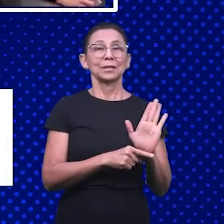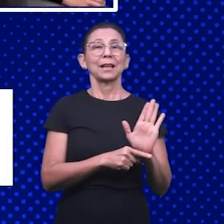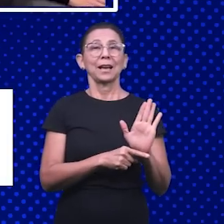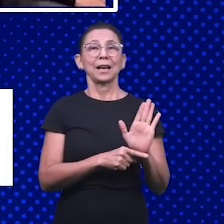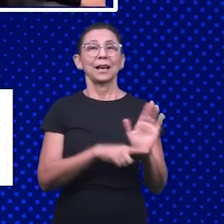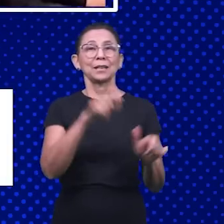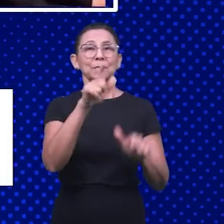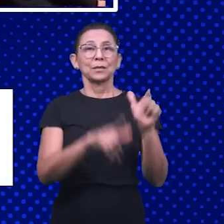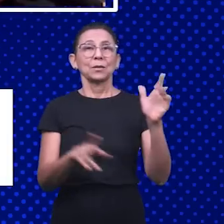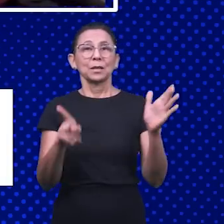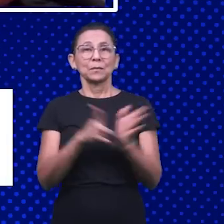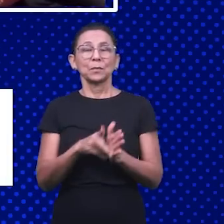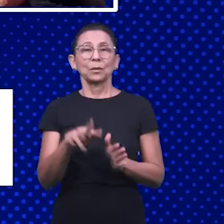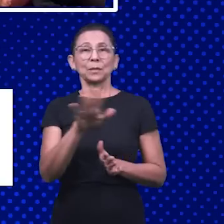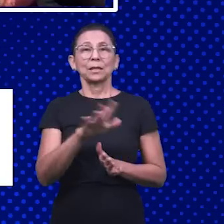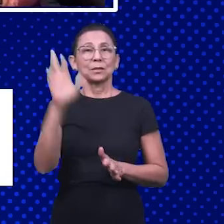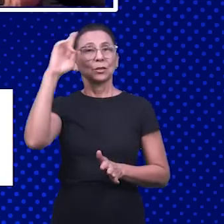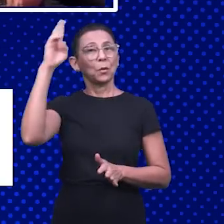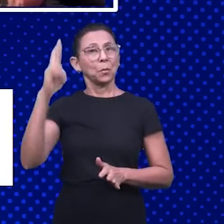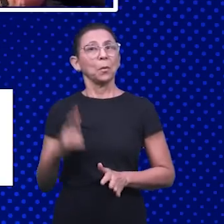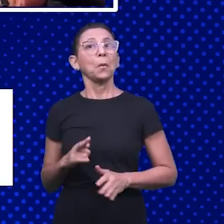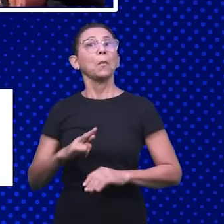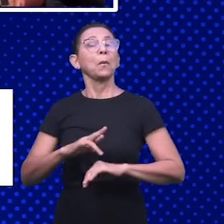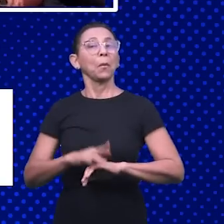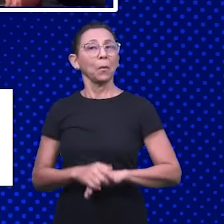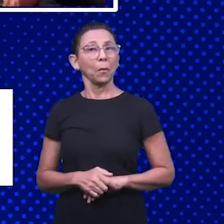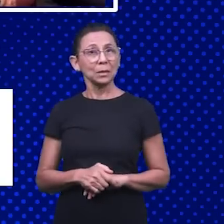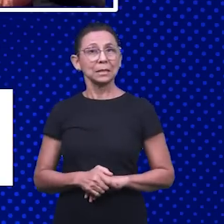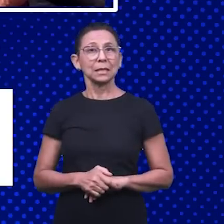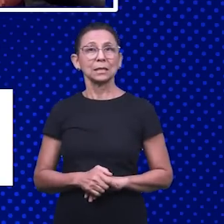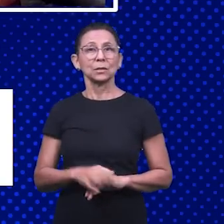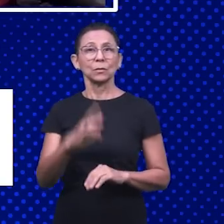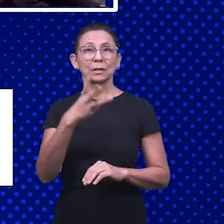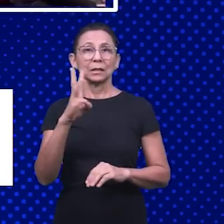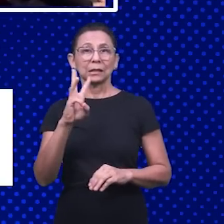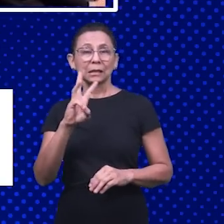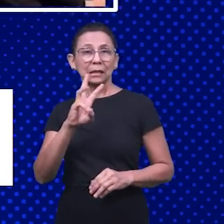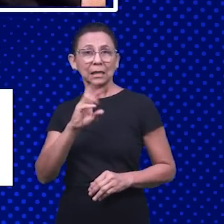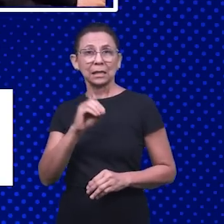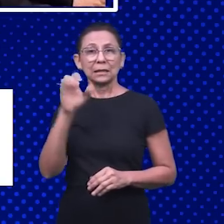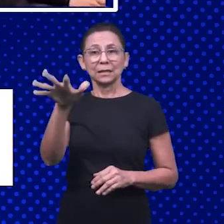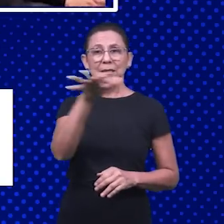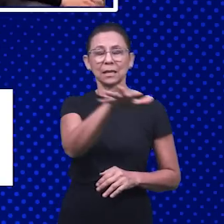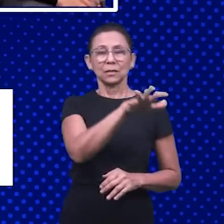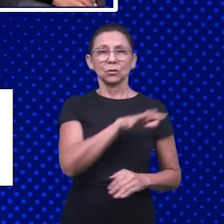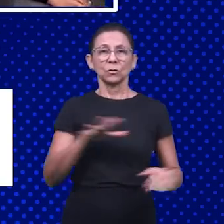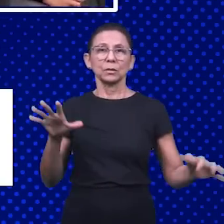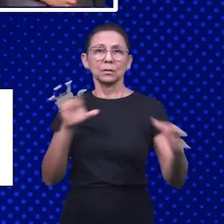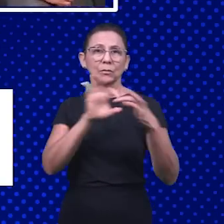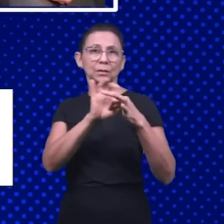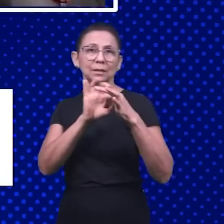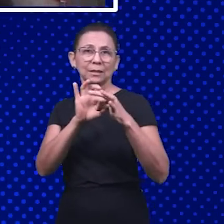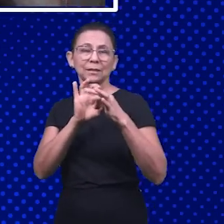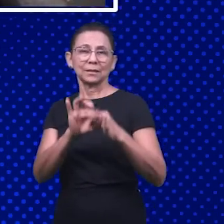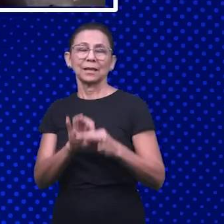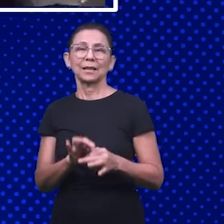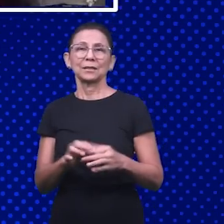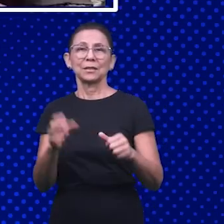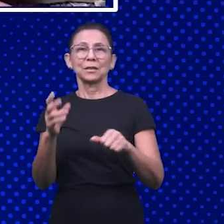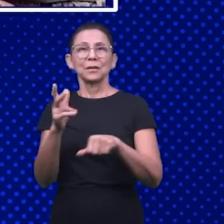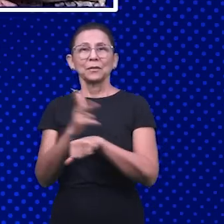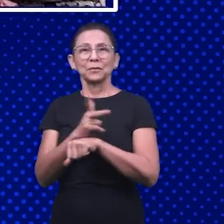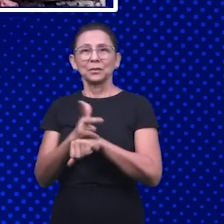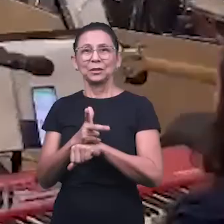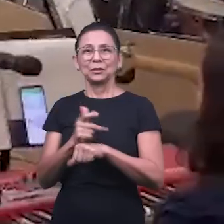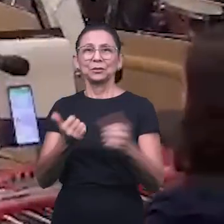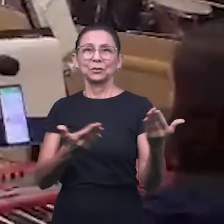Nos cultos do final de semana, são até 30 pontos conectados. O pastor Ednei Oliveira nos enviou um vídeo dos jovens cantando em língua